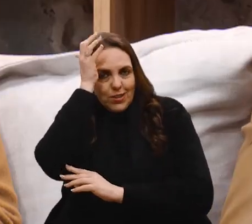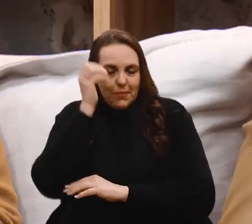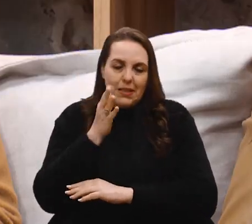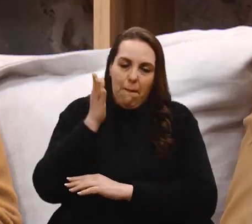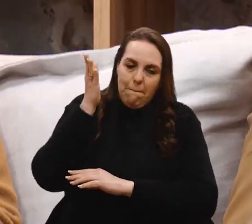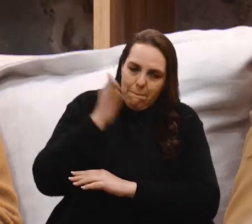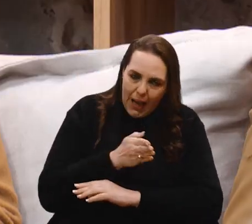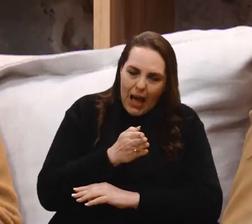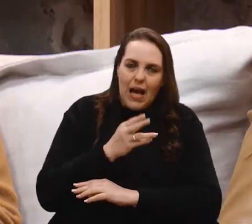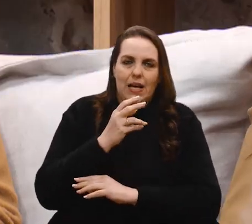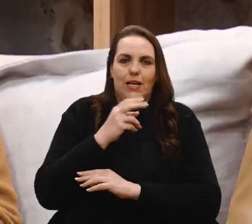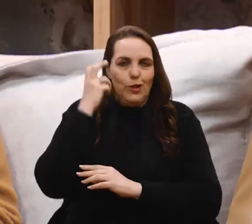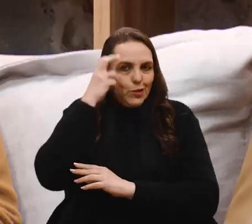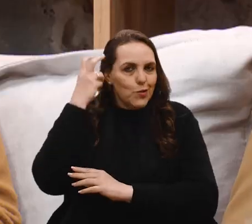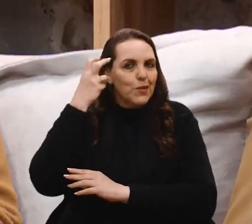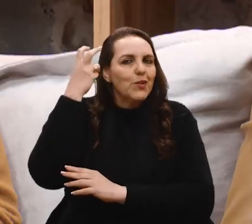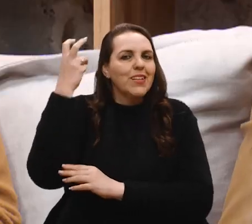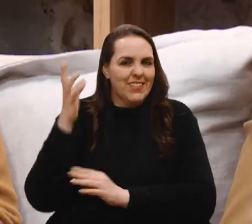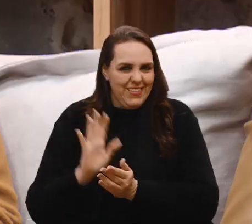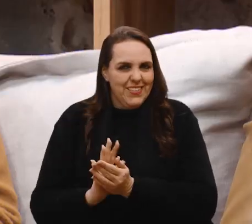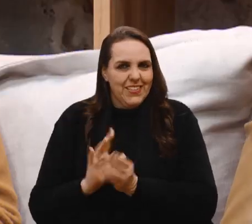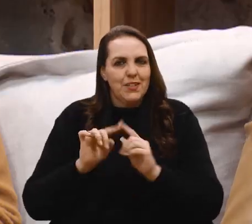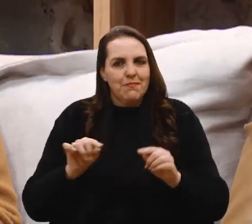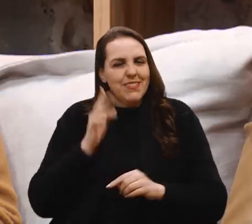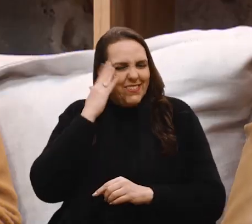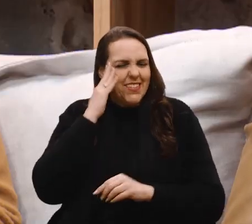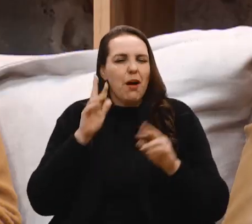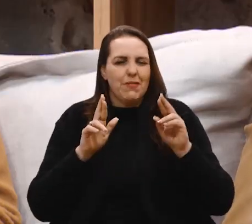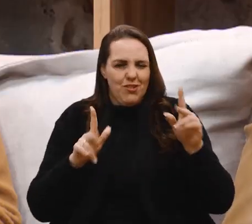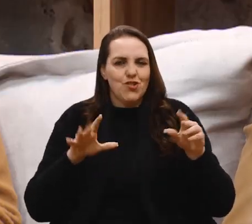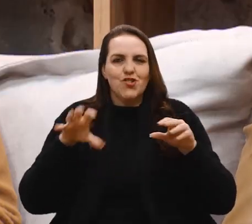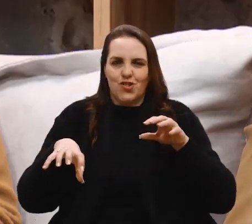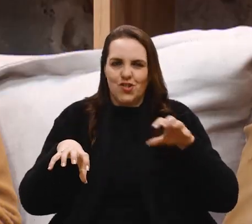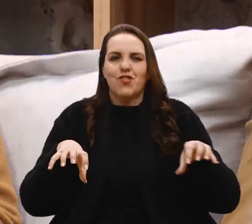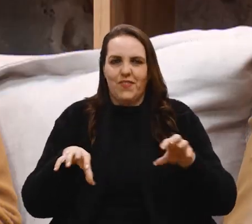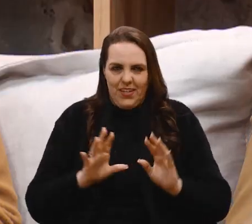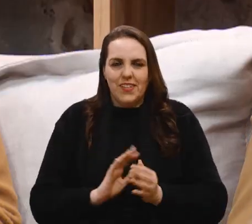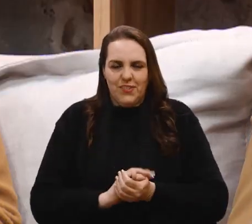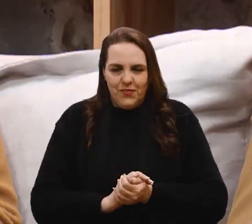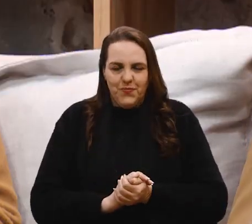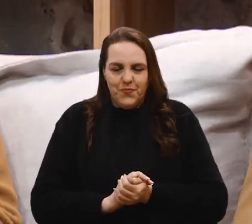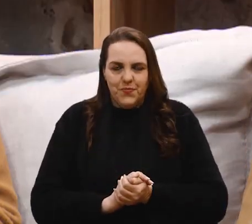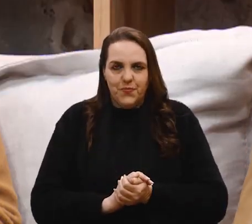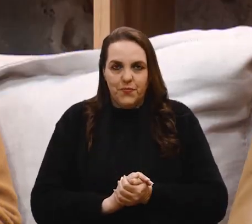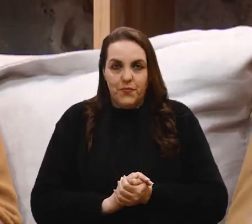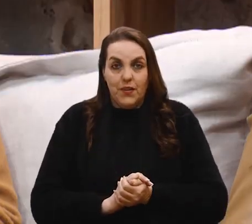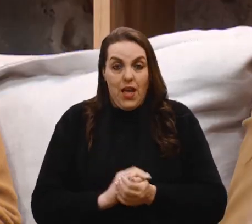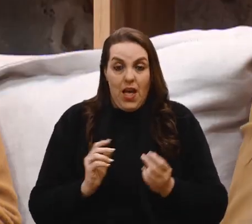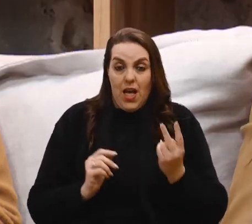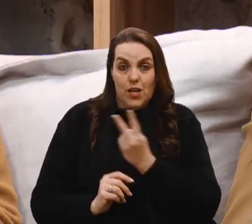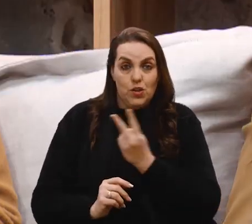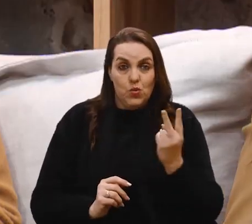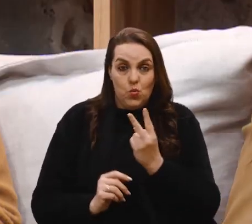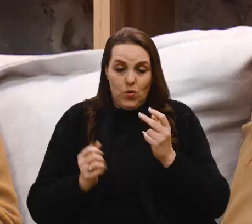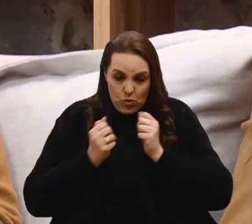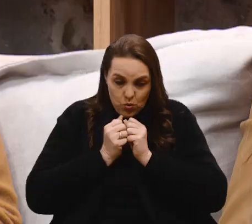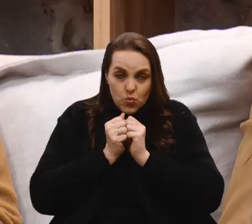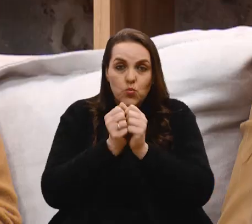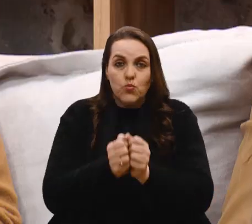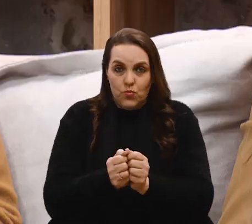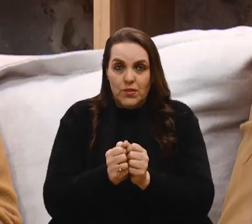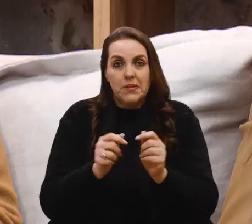superdotação. Mas nós sabemos que existe aí uma diferenciação nesse sentido. ainda que as duas caminhem